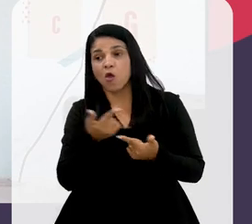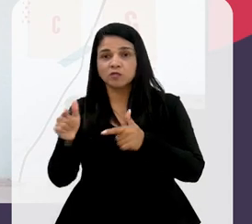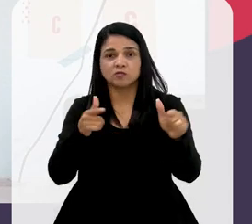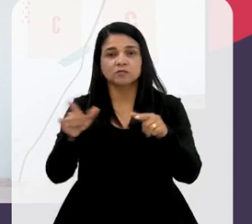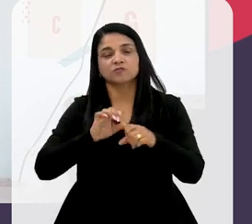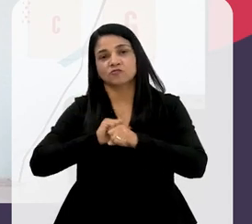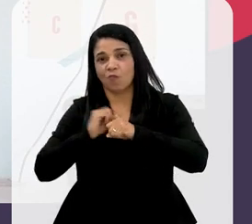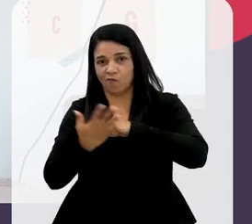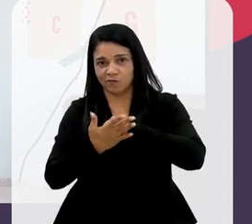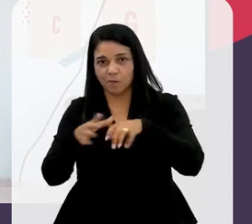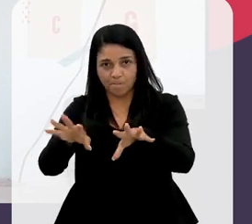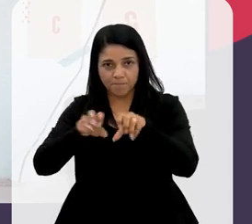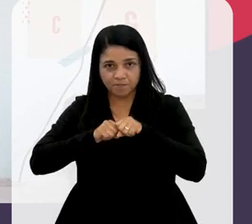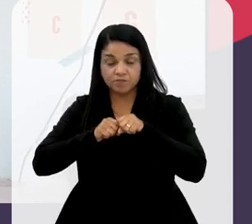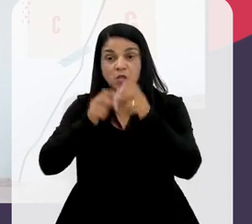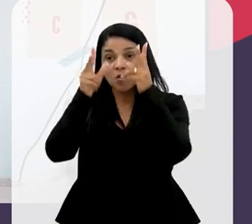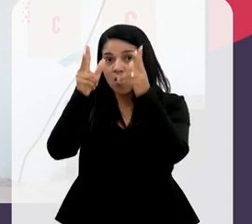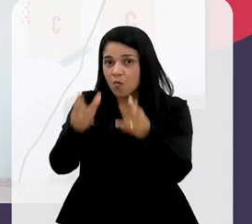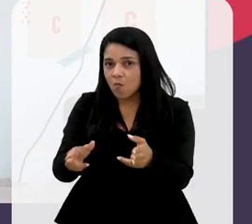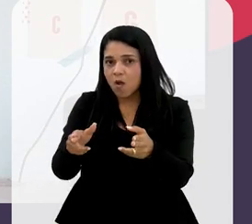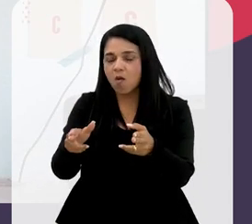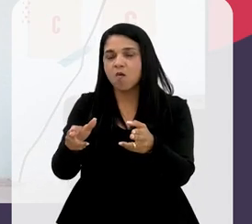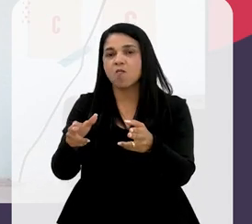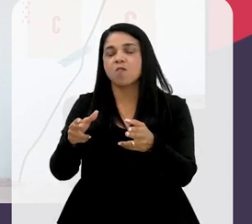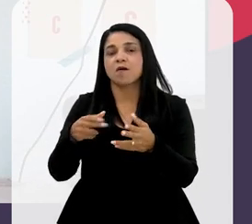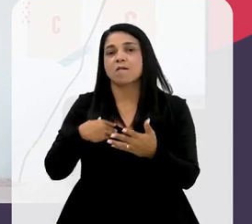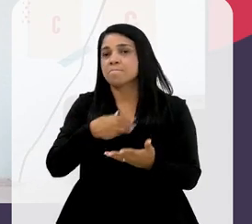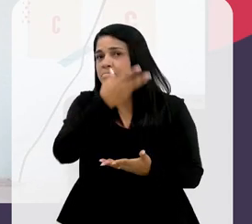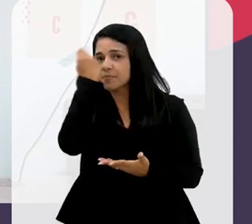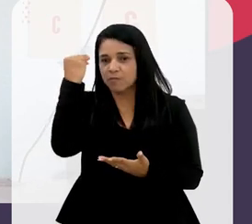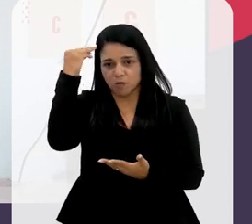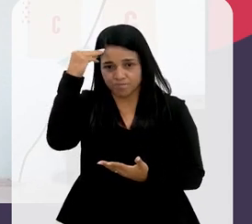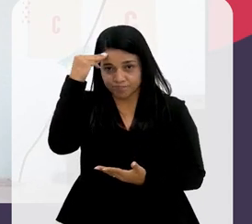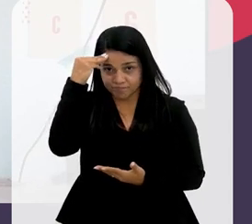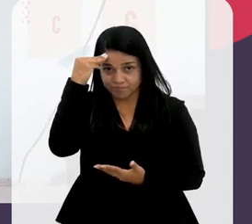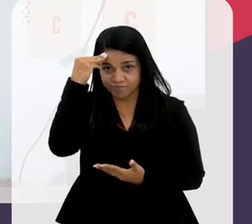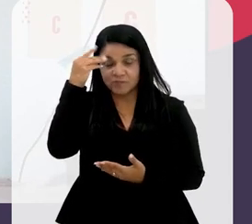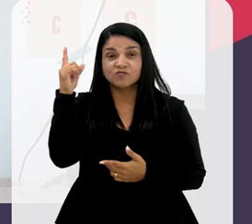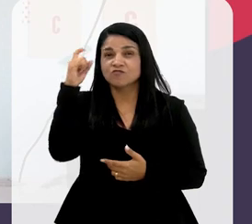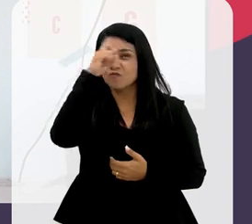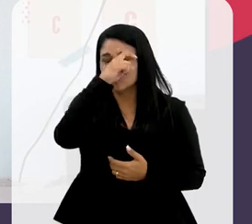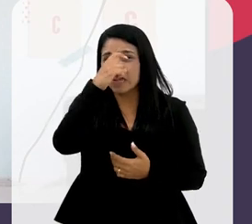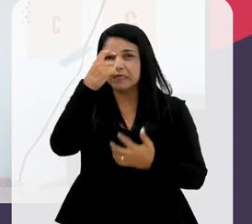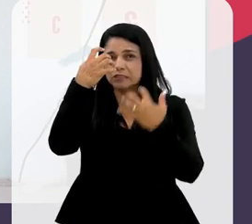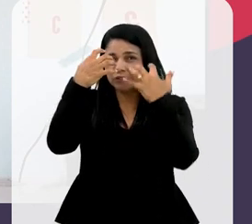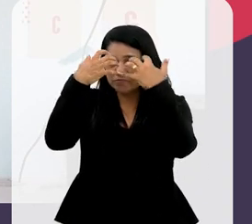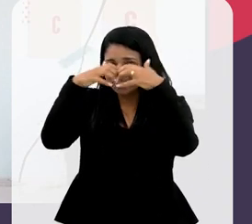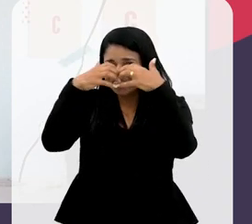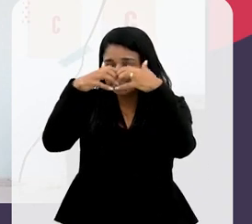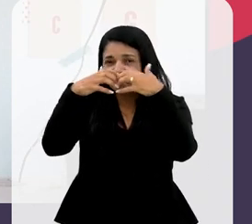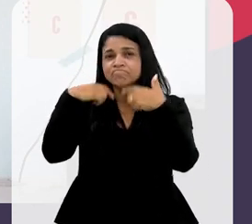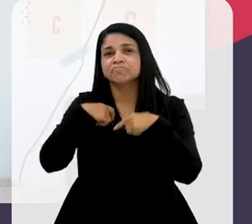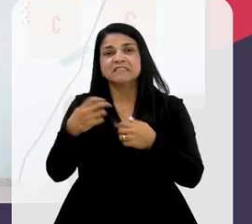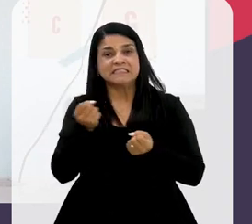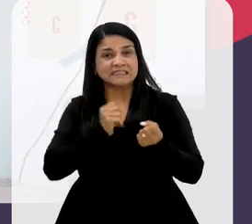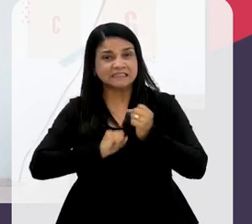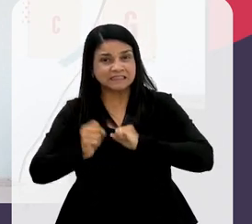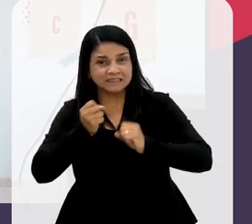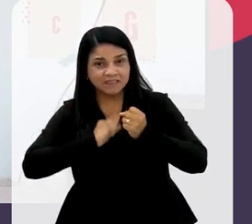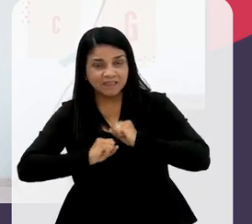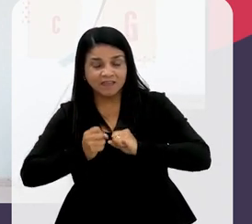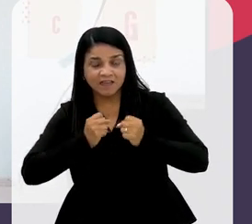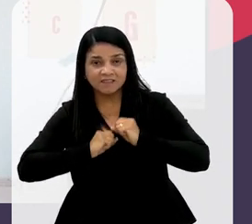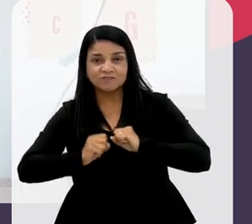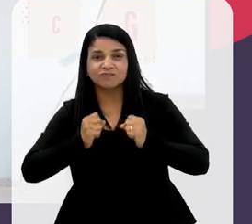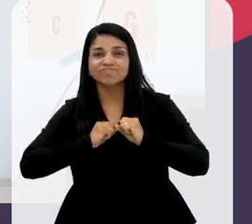tiveram Covid apresentaram esse quadro, esse sintoma, né, da perda de memória, dificuldade de raciocínio